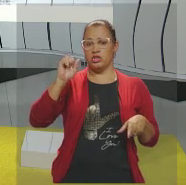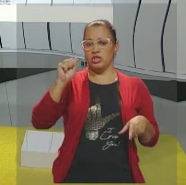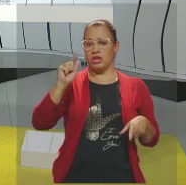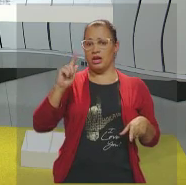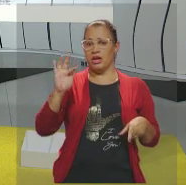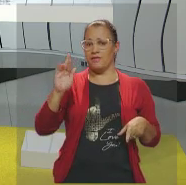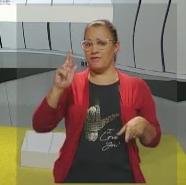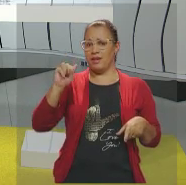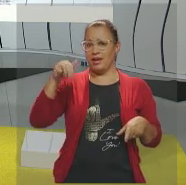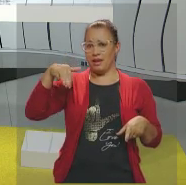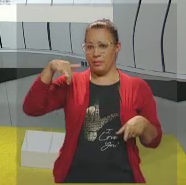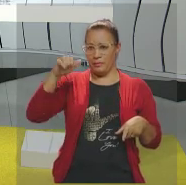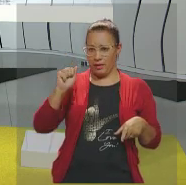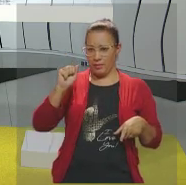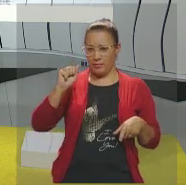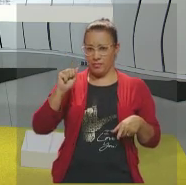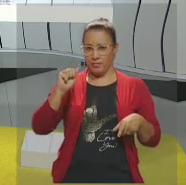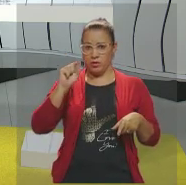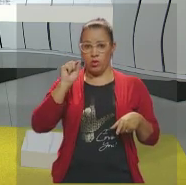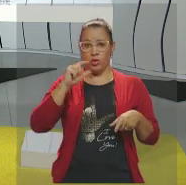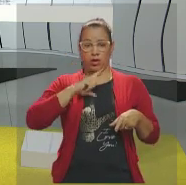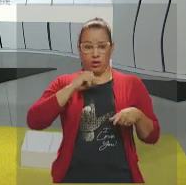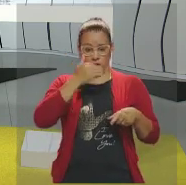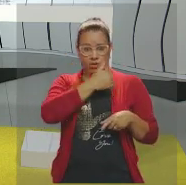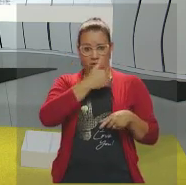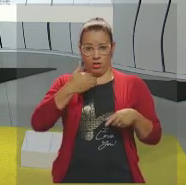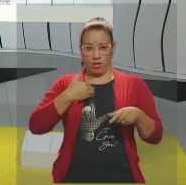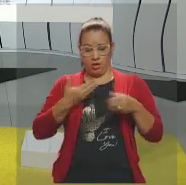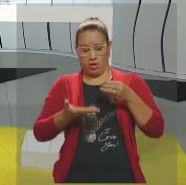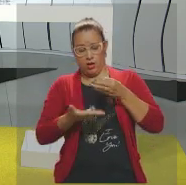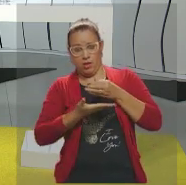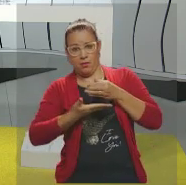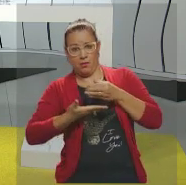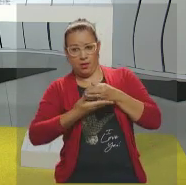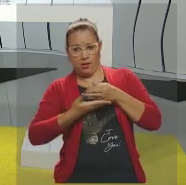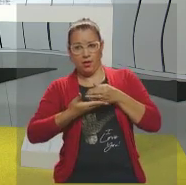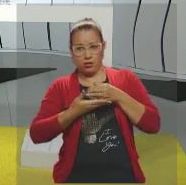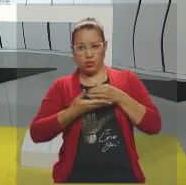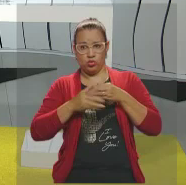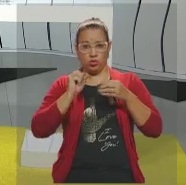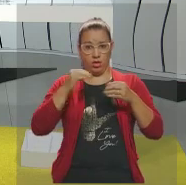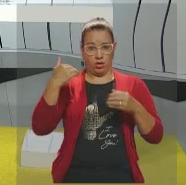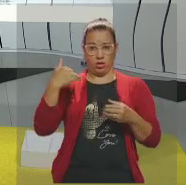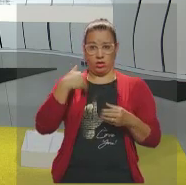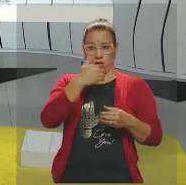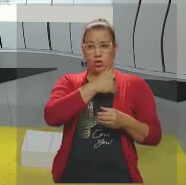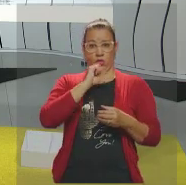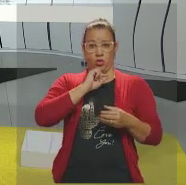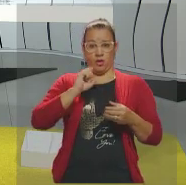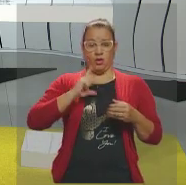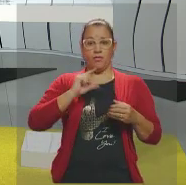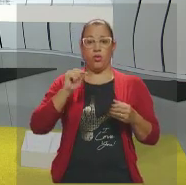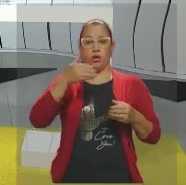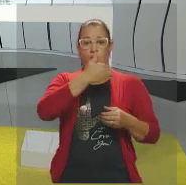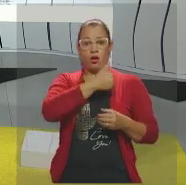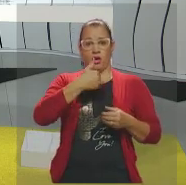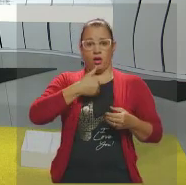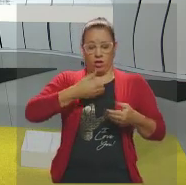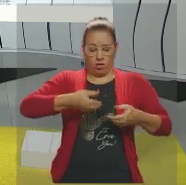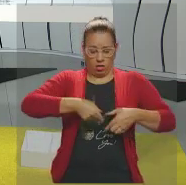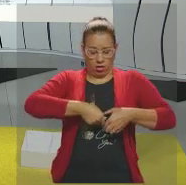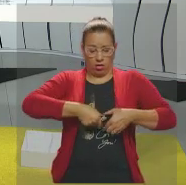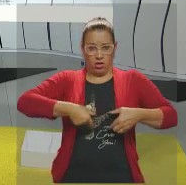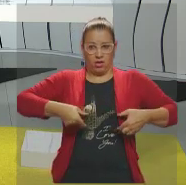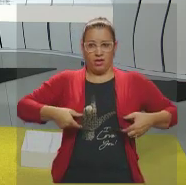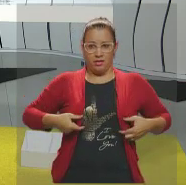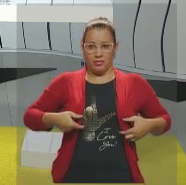O diafragma, diferente dos músculos intercostais, ele não fica aqui nas costelas, ele fica abaixo dos pulmões. Vamos colocar aqui,